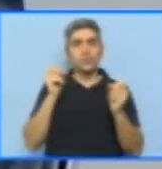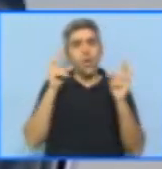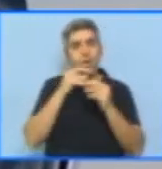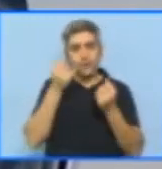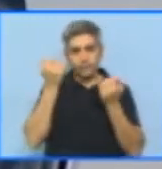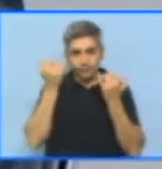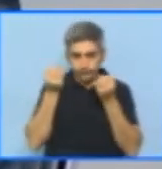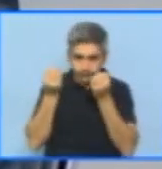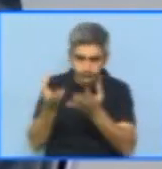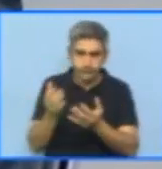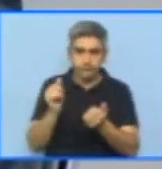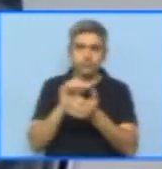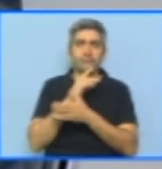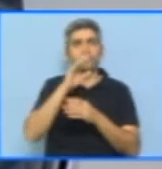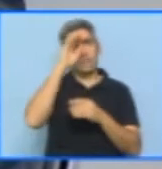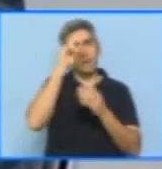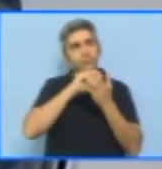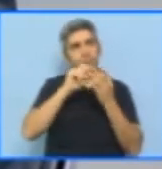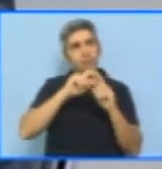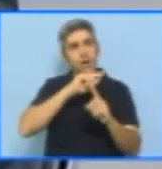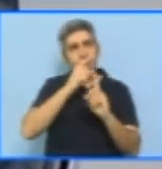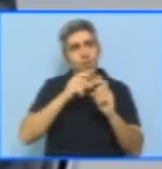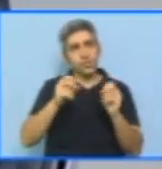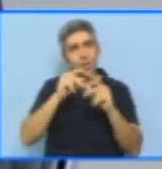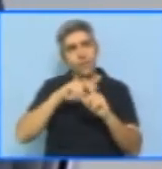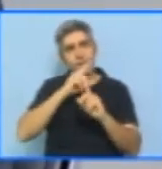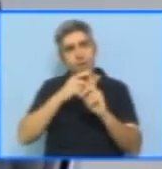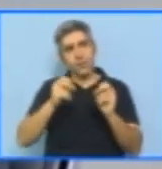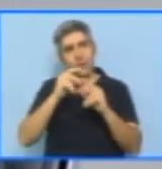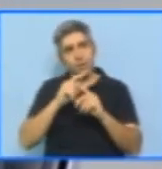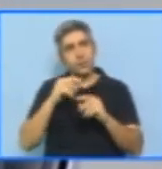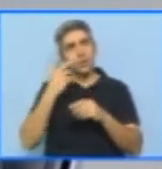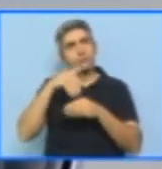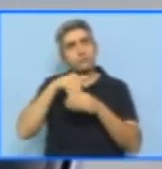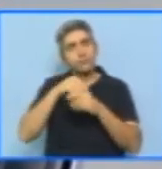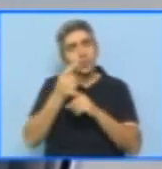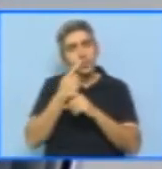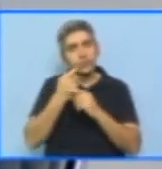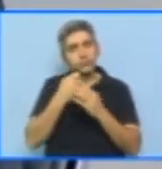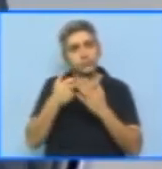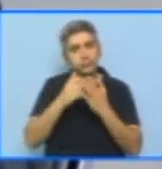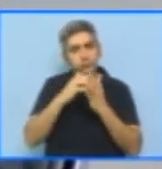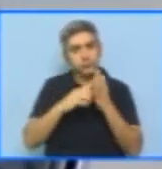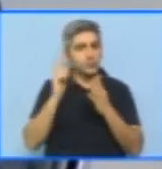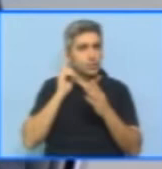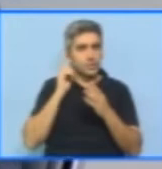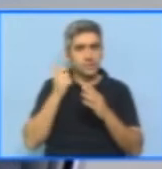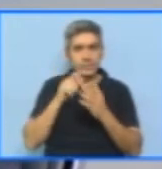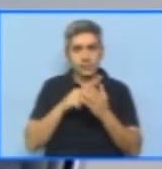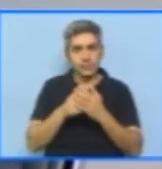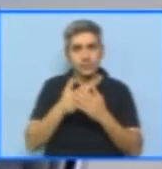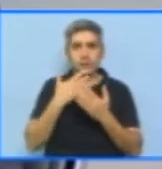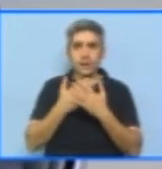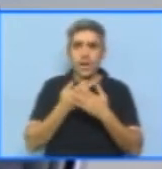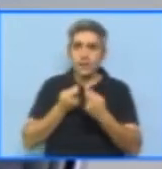porque o Papa, a mensagem que vai escrevendo em cada ano é sempre nova, sempre com conteúdos muito relevantes, criando uma proximidade também crescente com